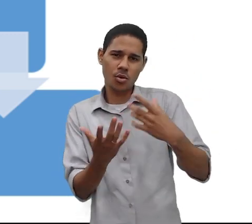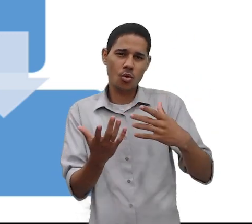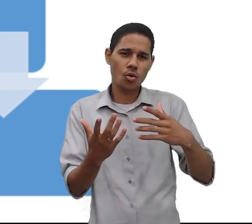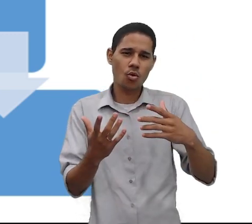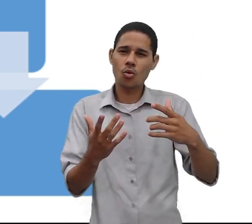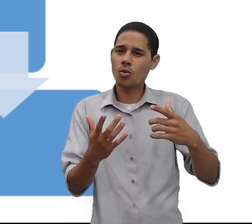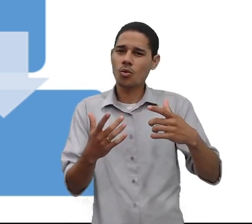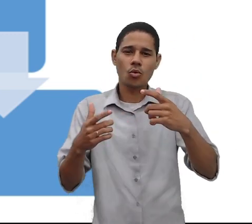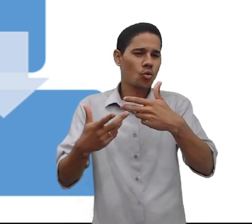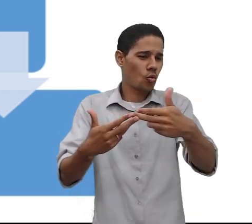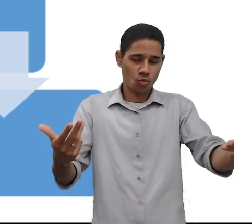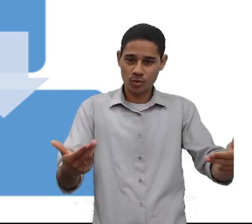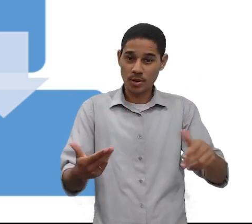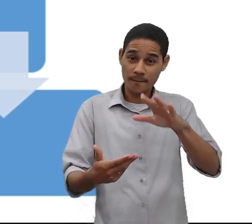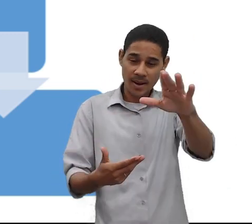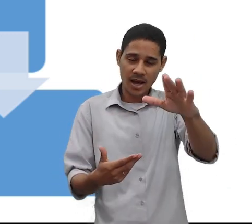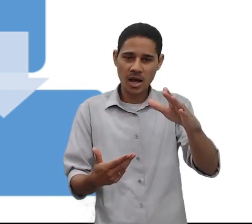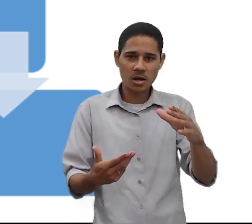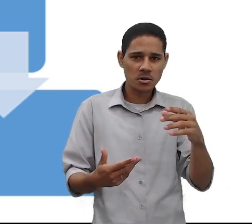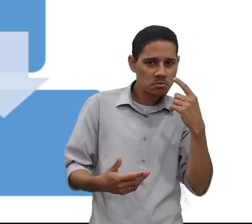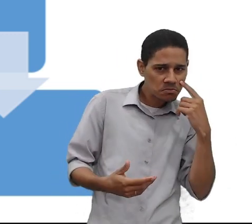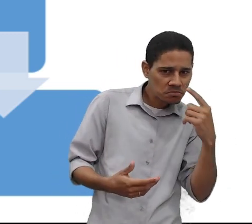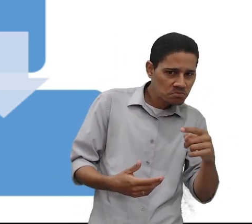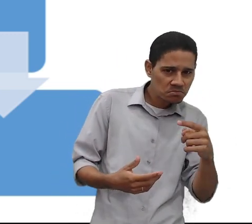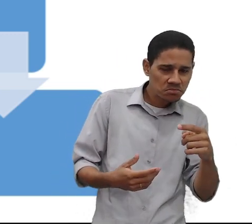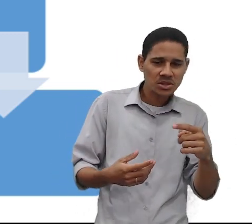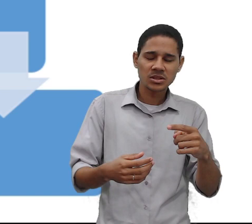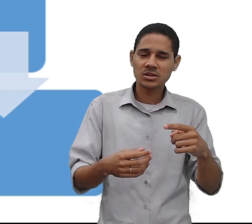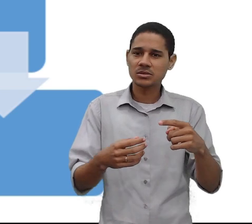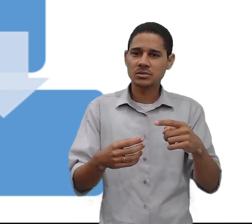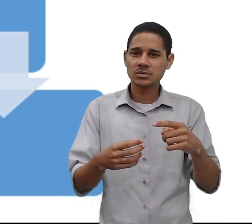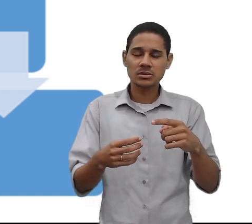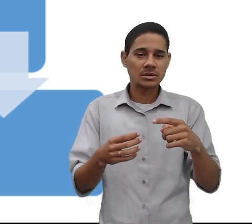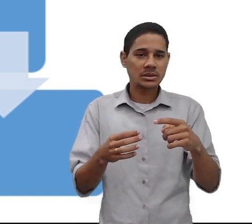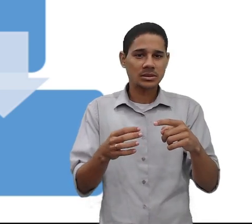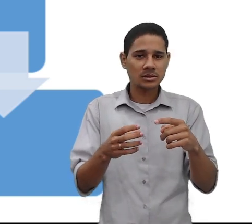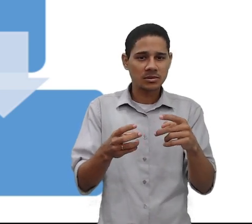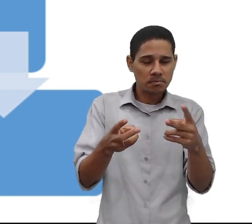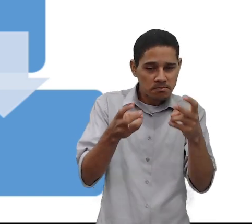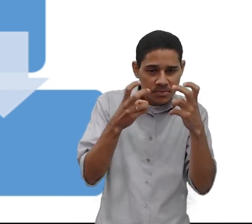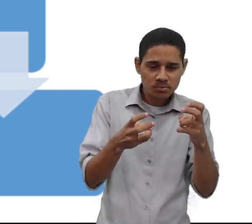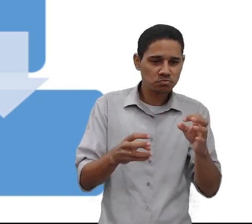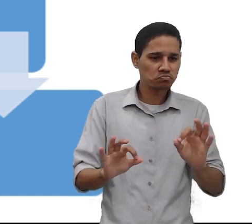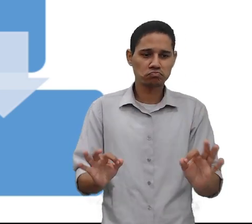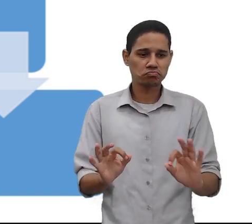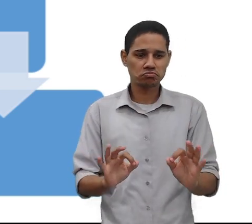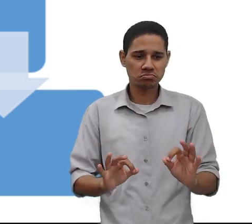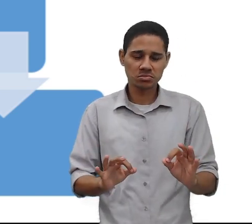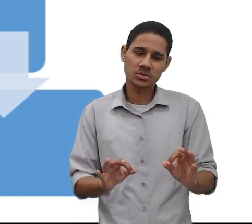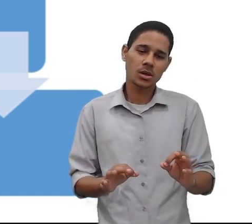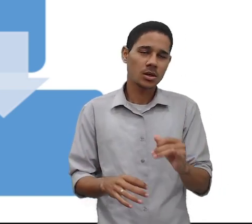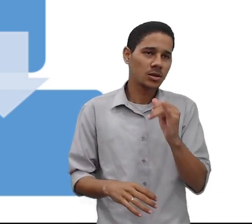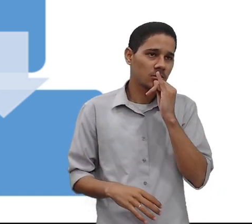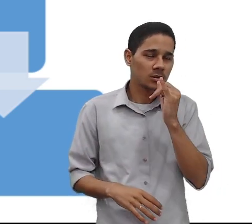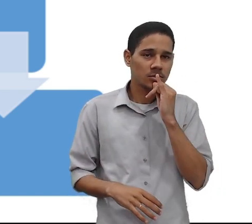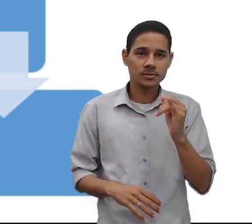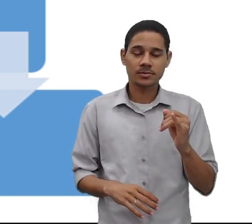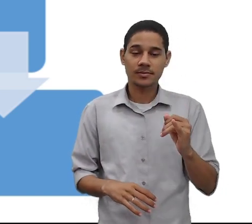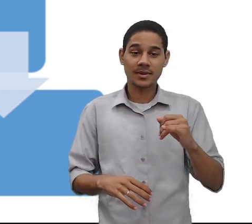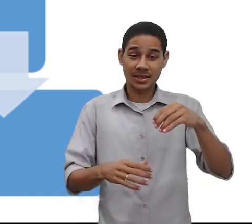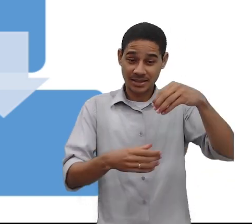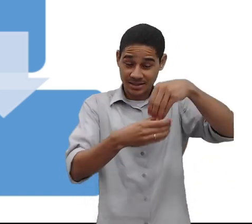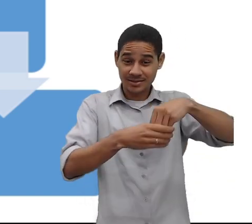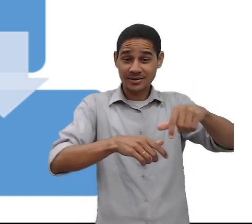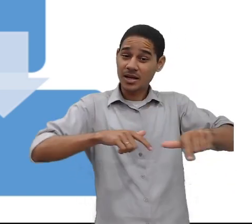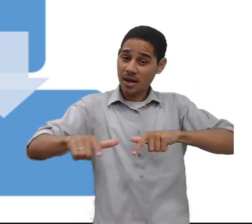mensurável ocasionou. Ou seja, é um evento que ocorre no ambiente de trabalho e que tem o potencial de